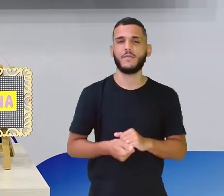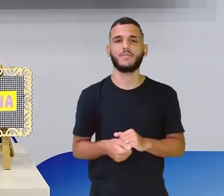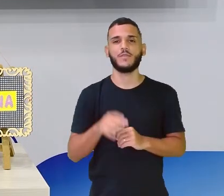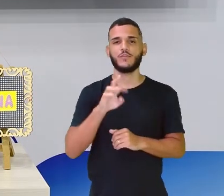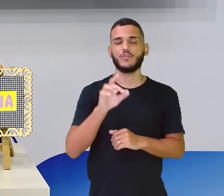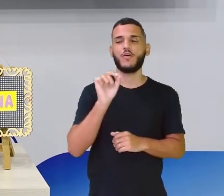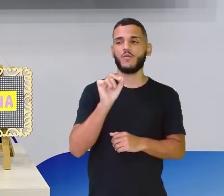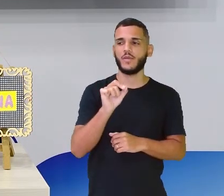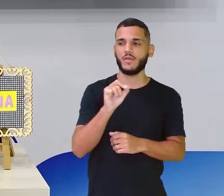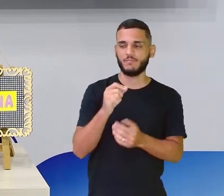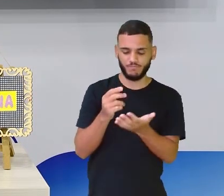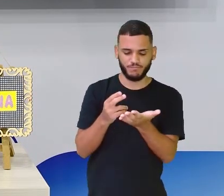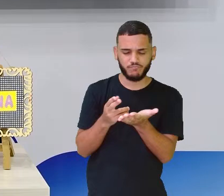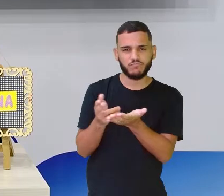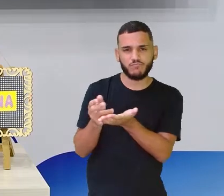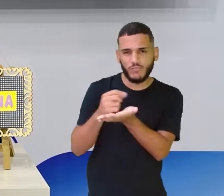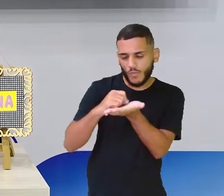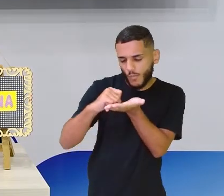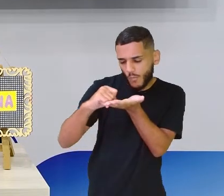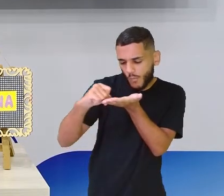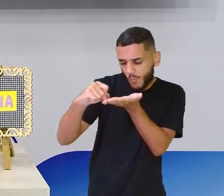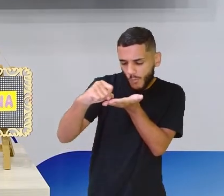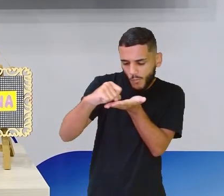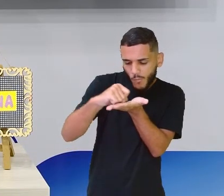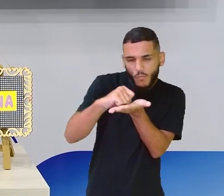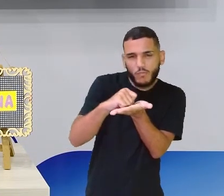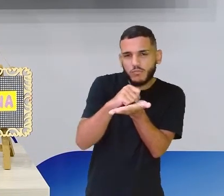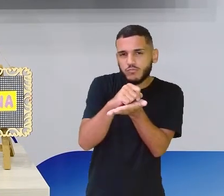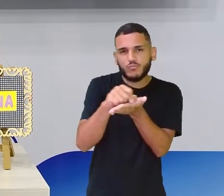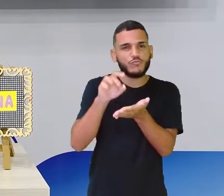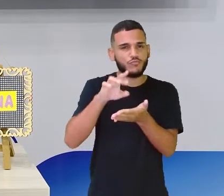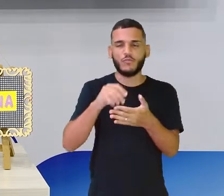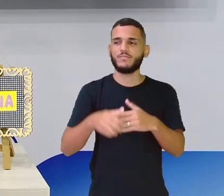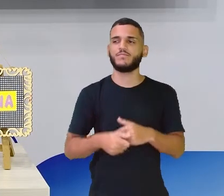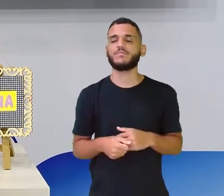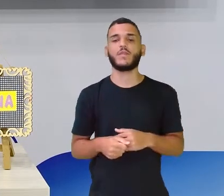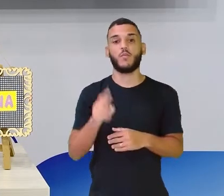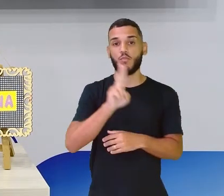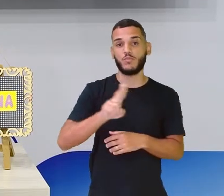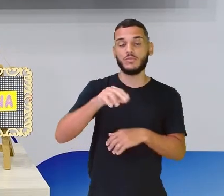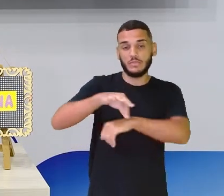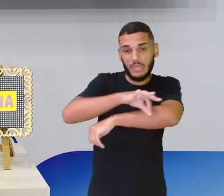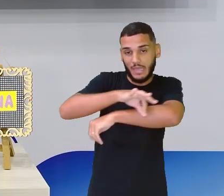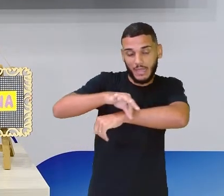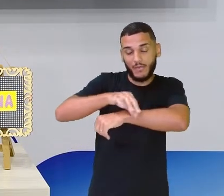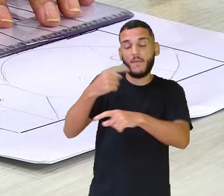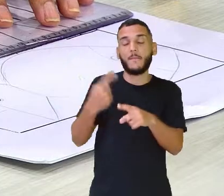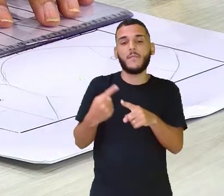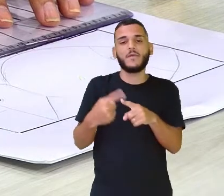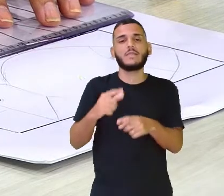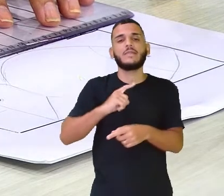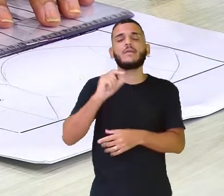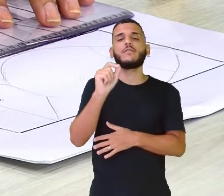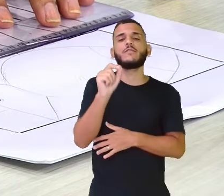apenas contornar. Os riscos a gente sai, ó, usando sempre a régua, tá? Que a régua vai deixar o